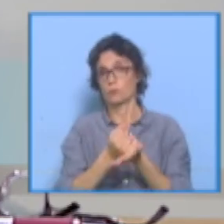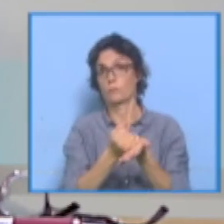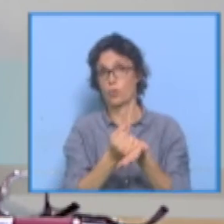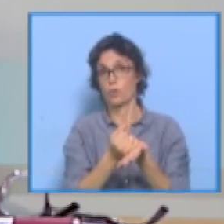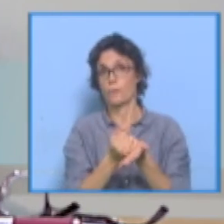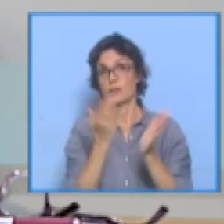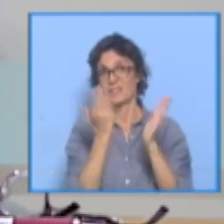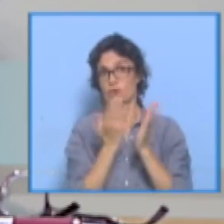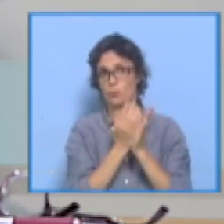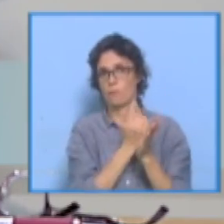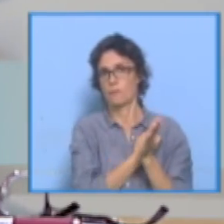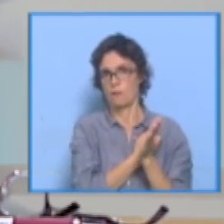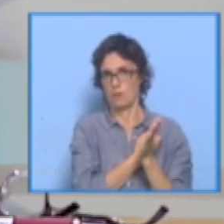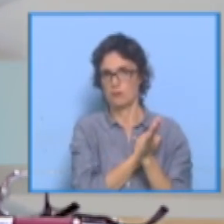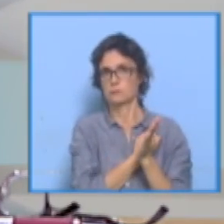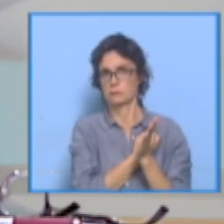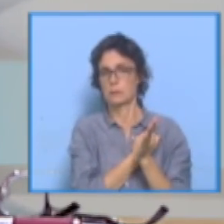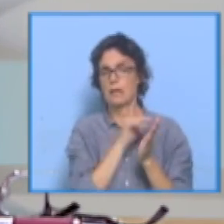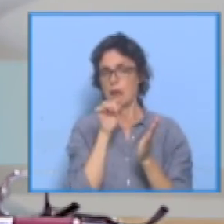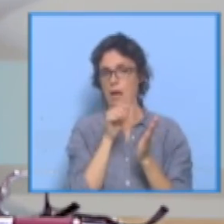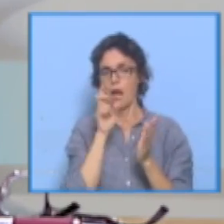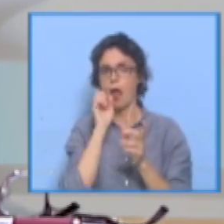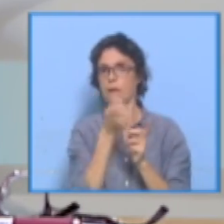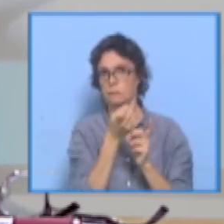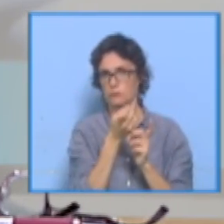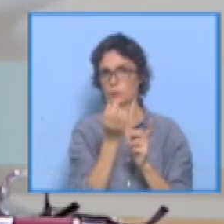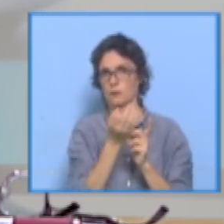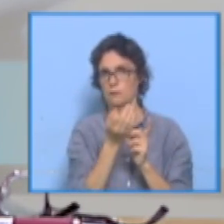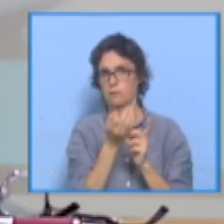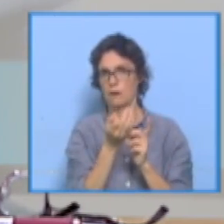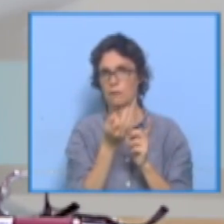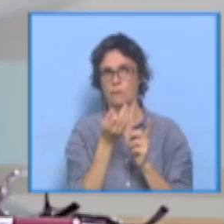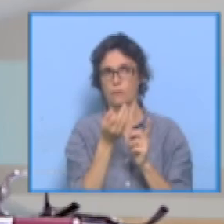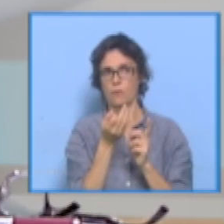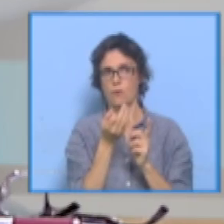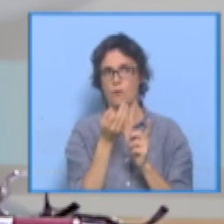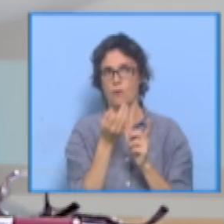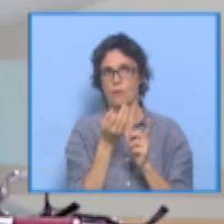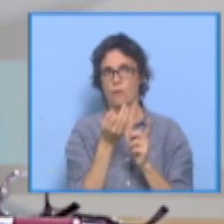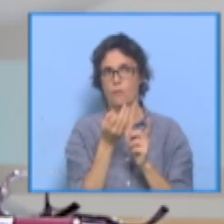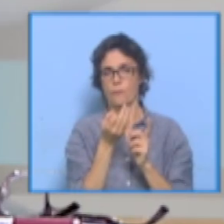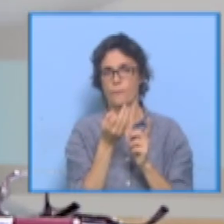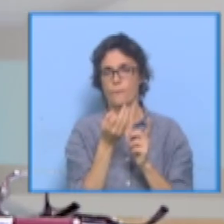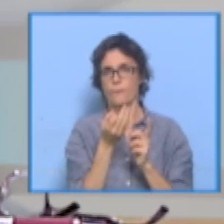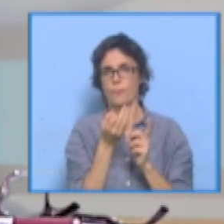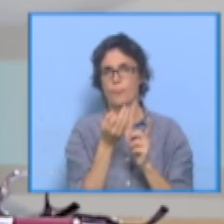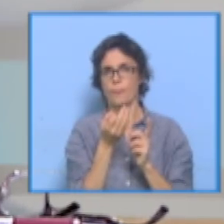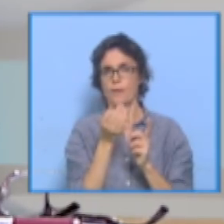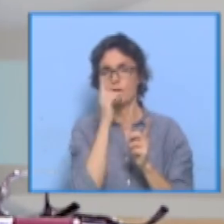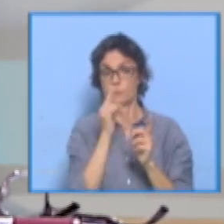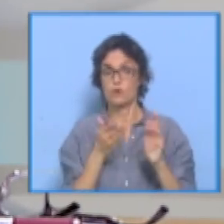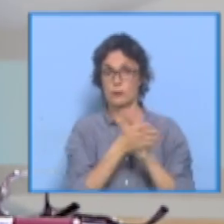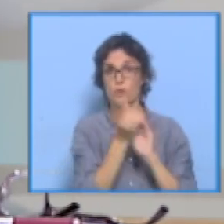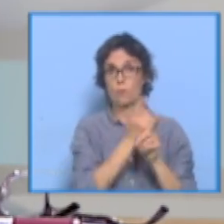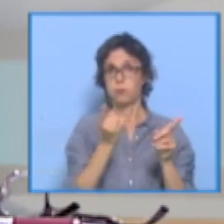colégios que funcionam onde a procura era insuficiente, portanto, as escolas públicas eram